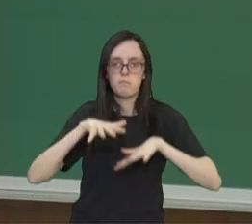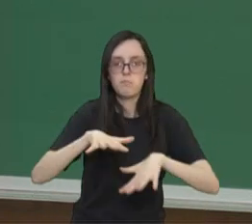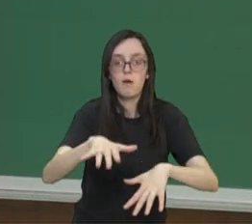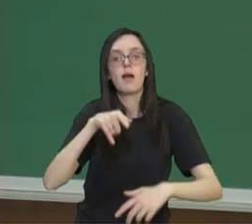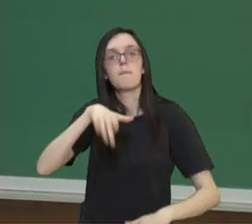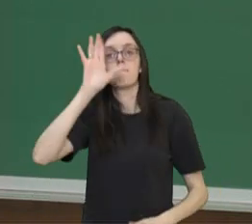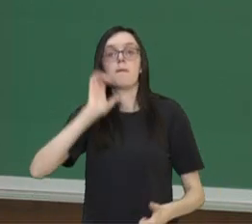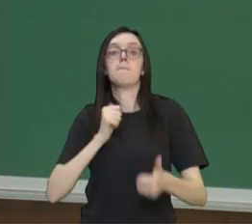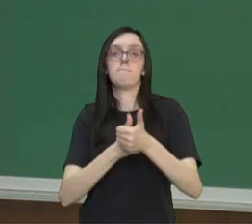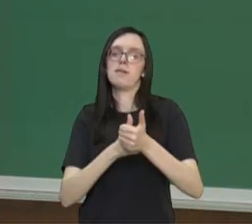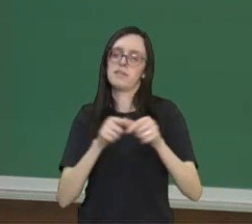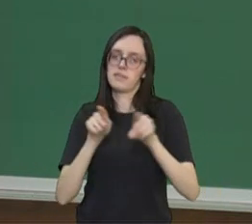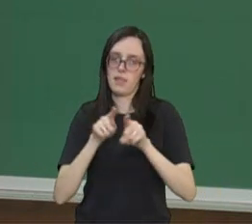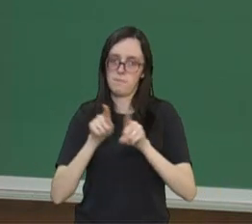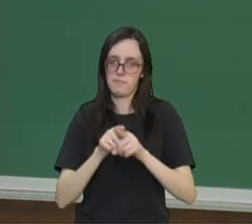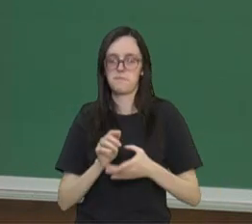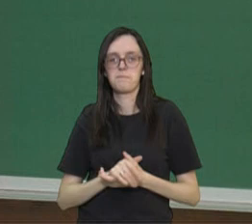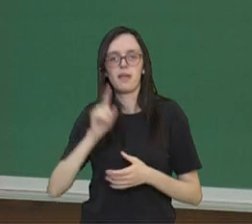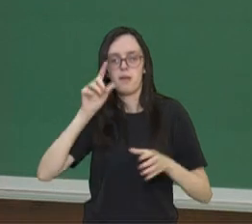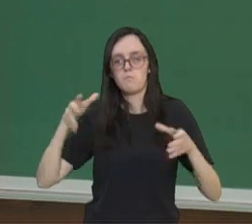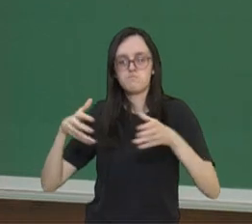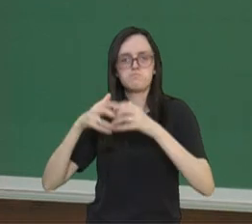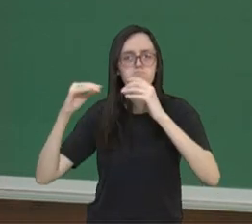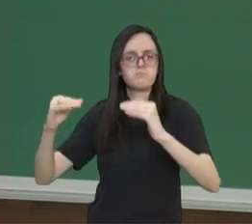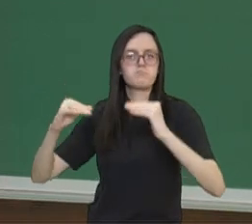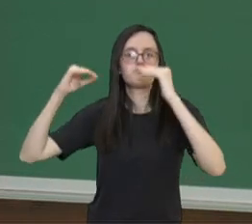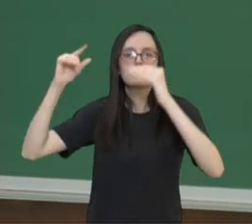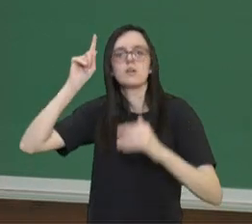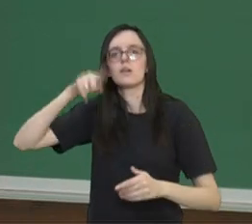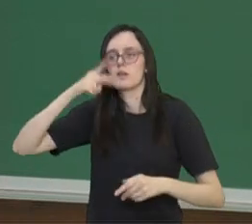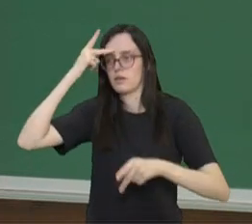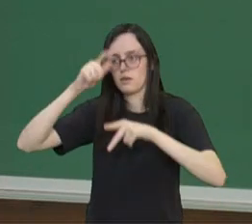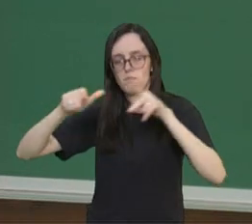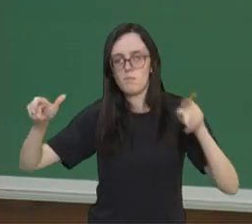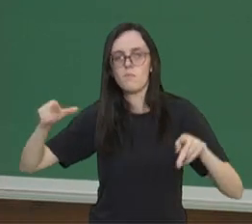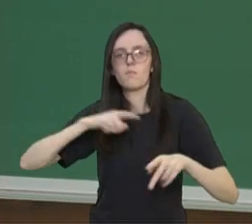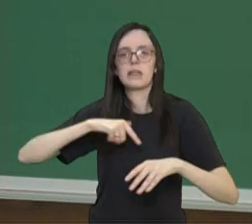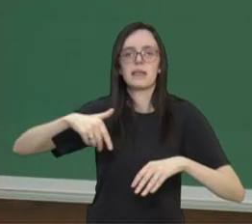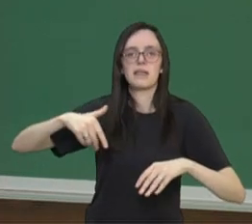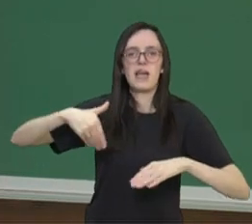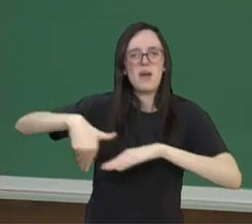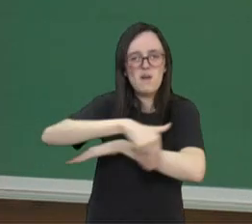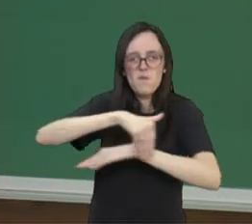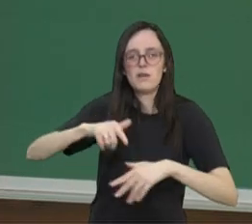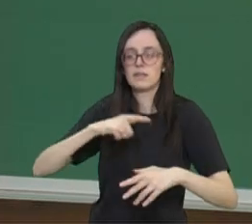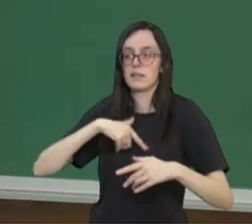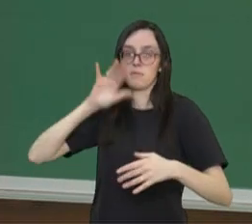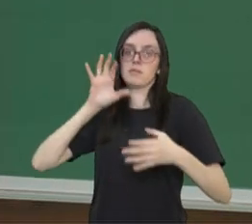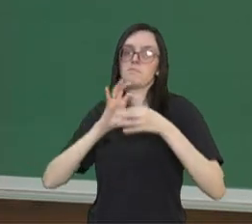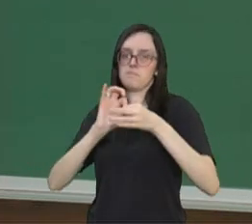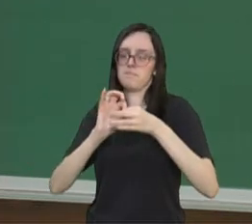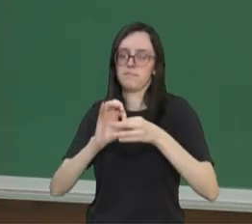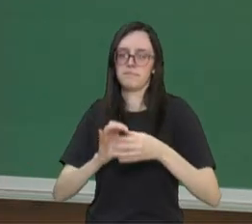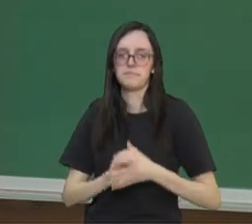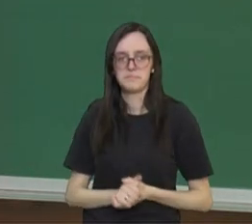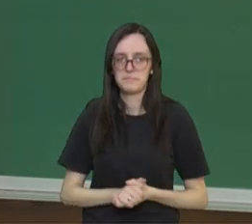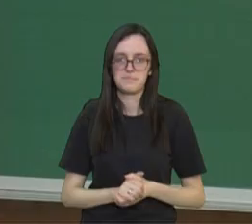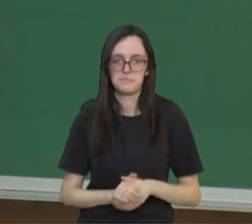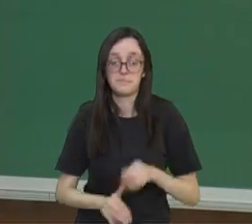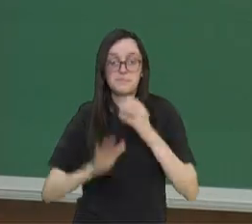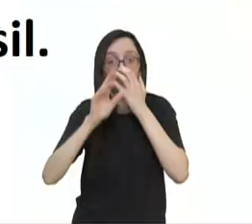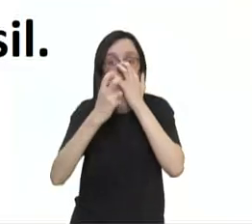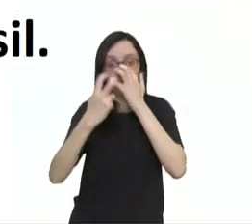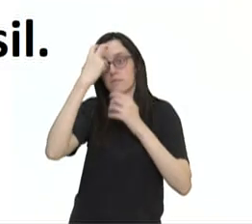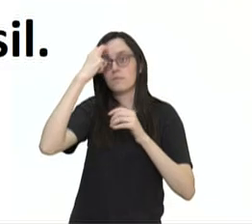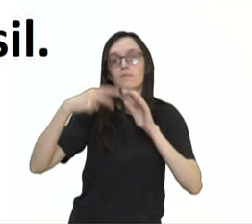faz aproximar essa elite dos clubes com o pessoal dos blocos de rua, então há uma aproximação também aí. A